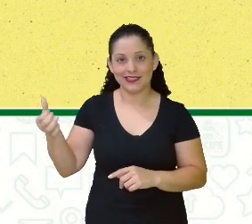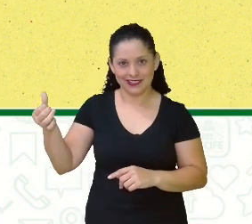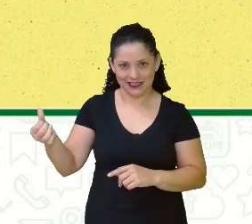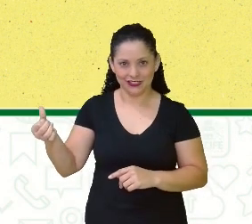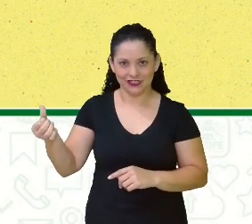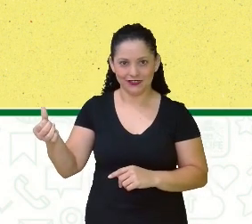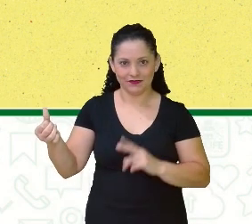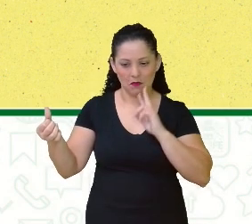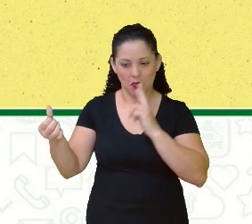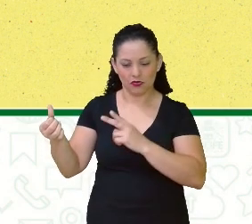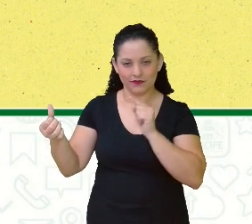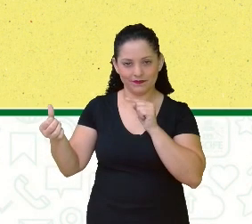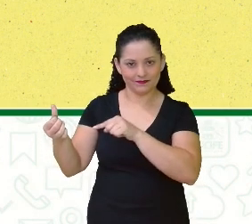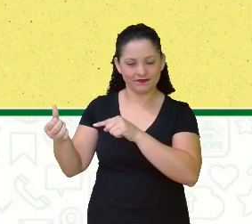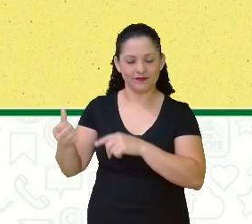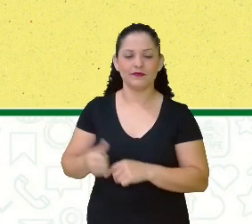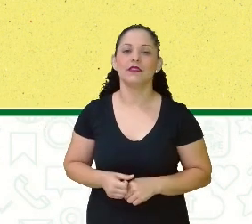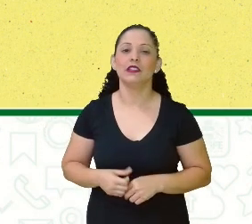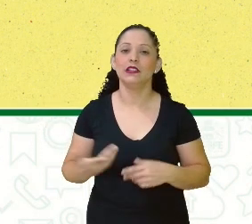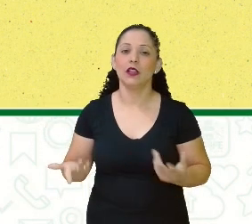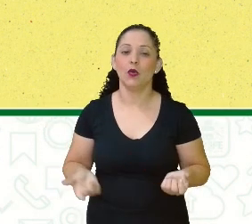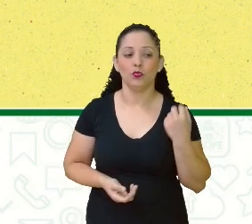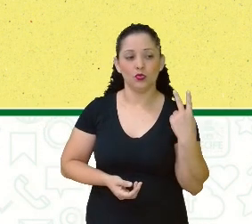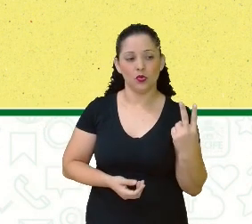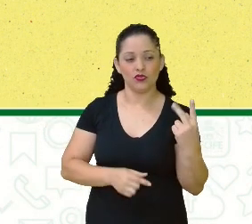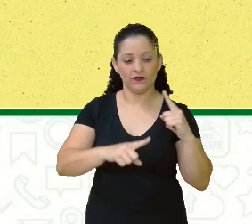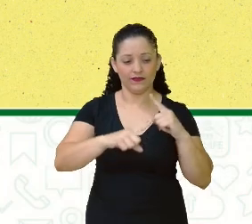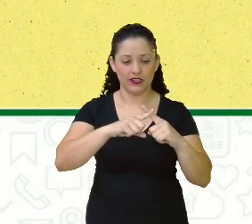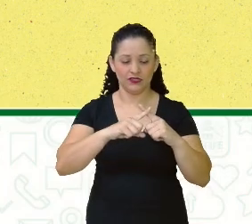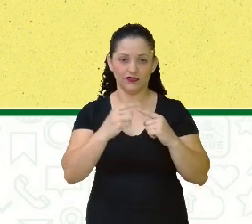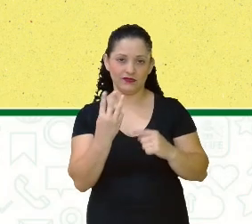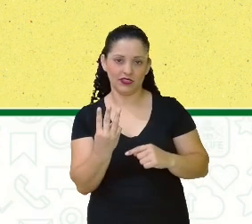tá? Então, eu tenho que 2 vezes 3 é 6,